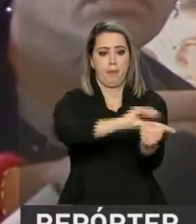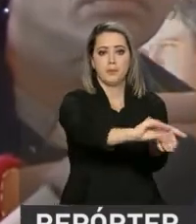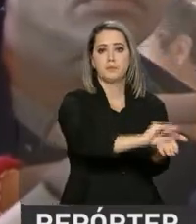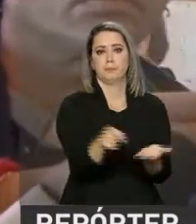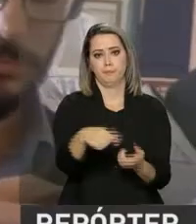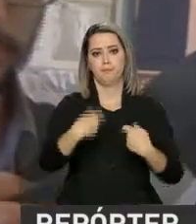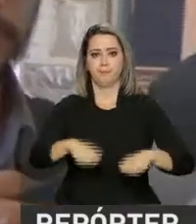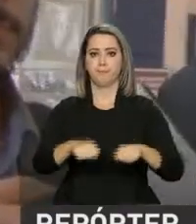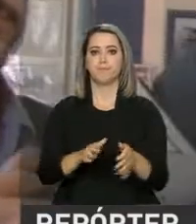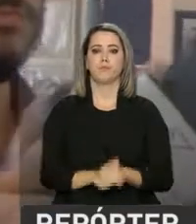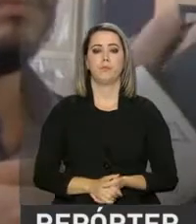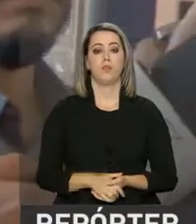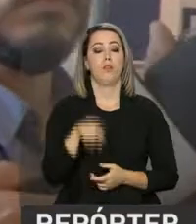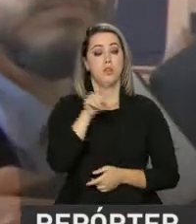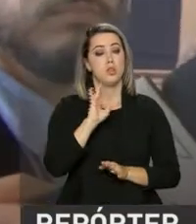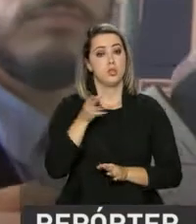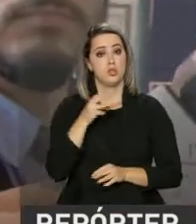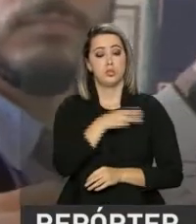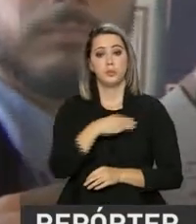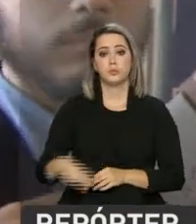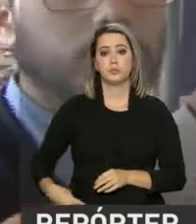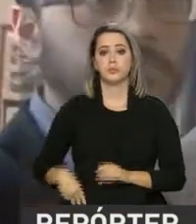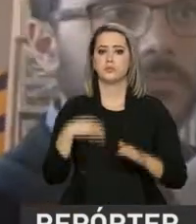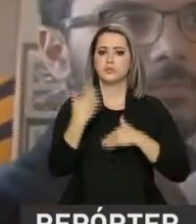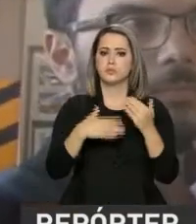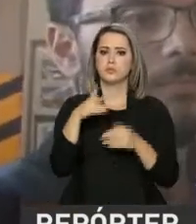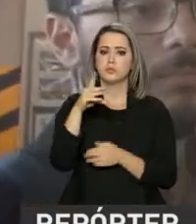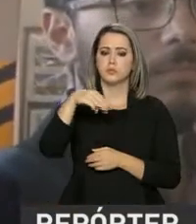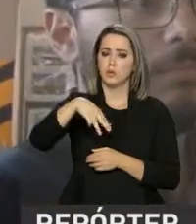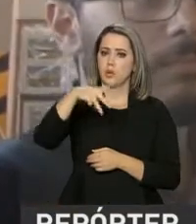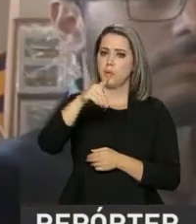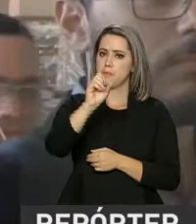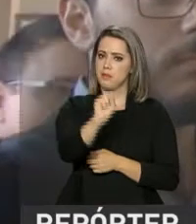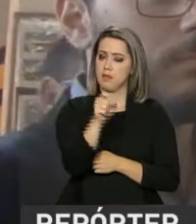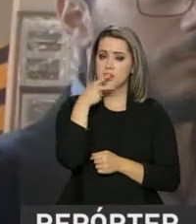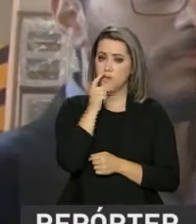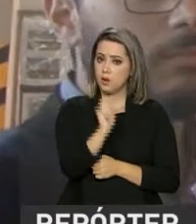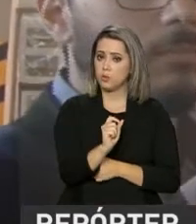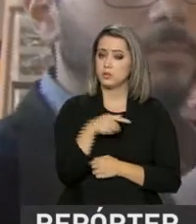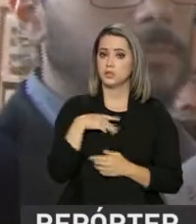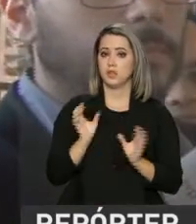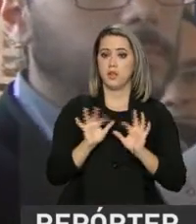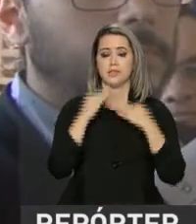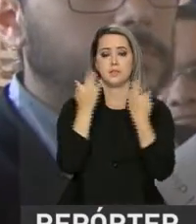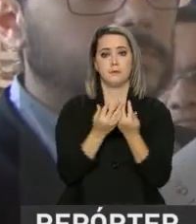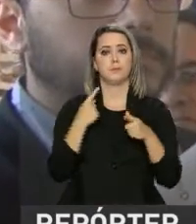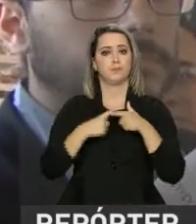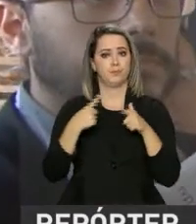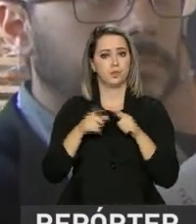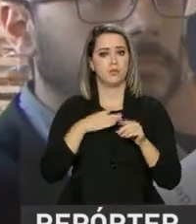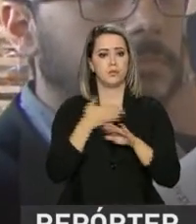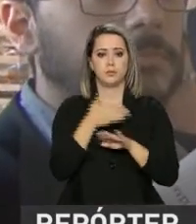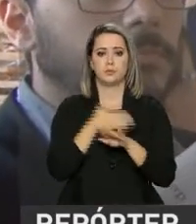atingidas já o ministro do desenvolvimento social e agrário osmar terra afirmou que as famílias afetadas terão